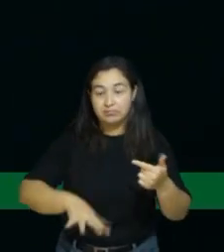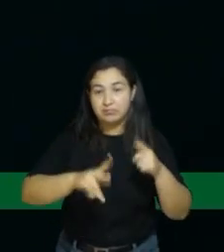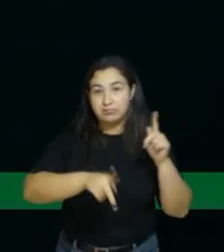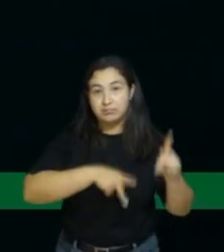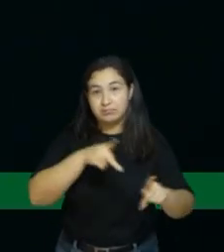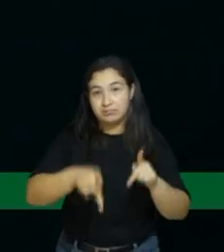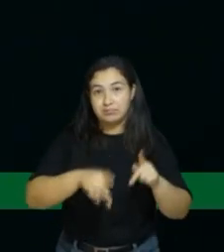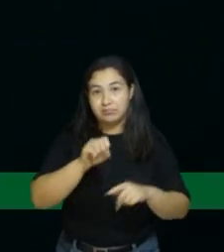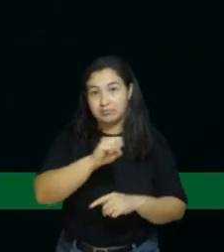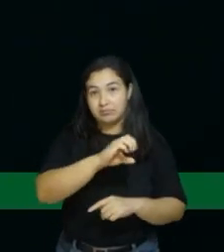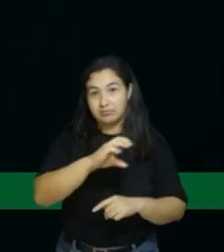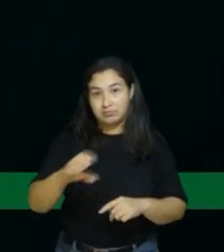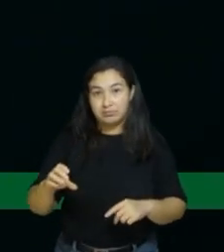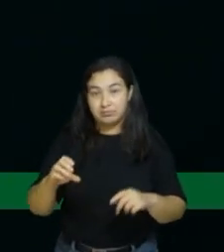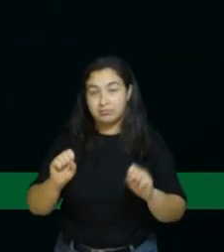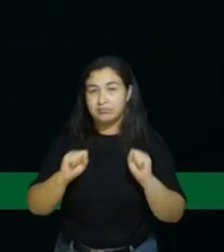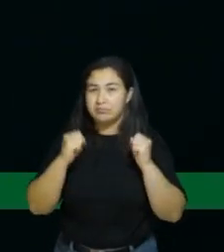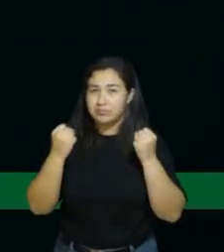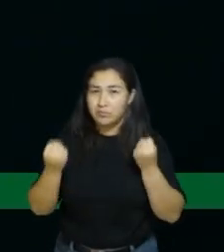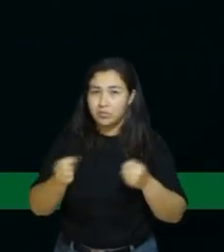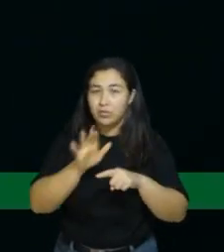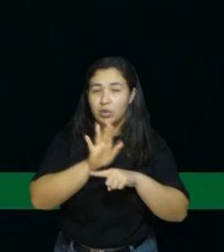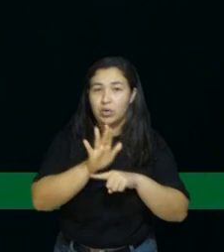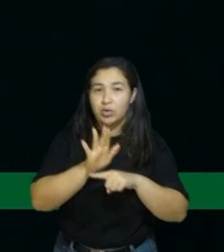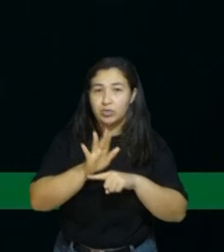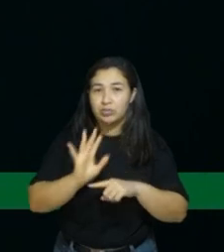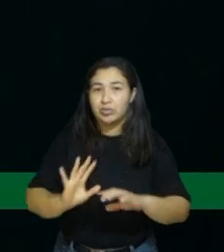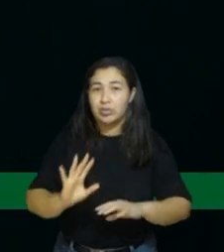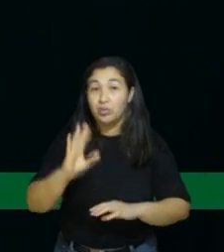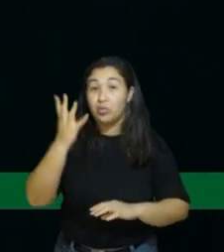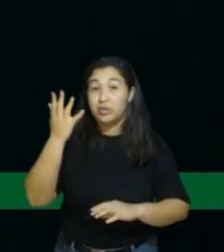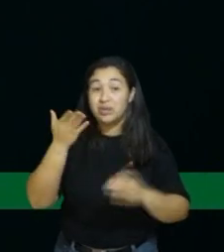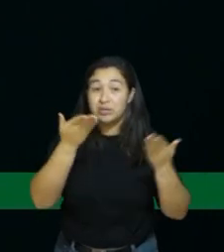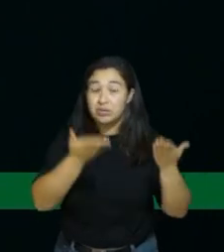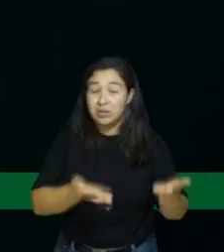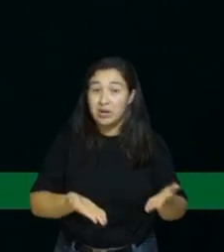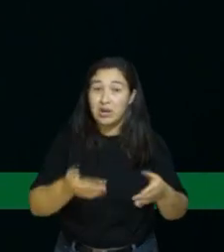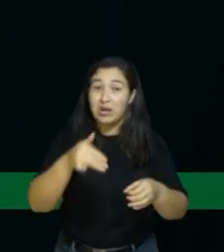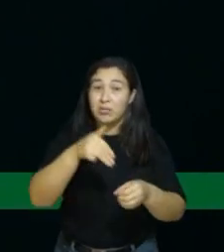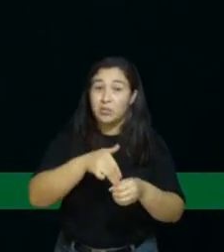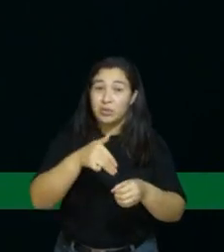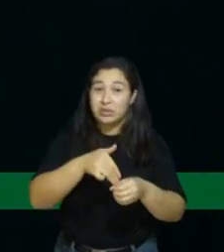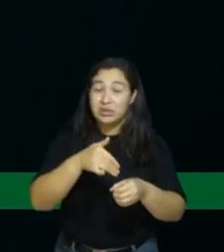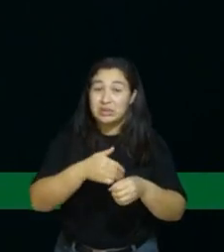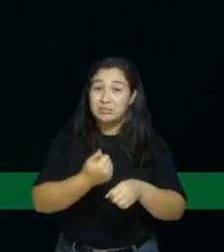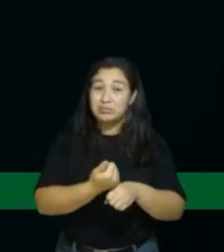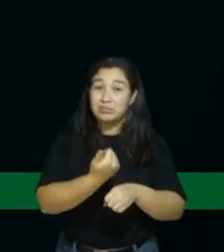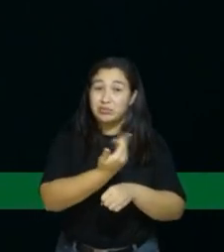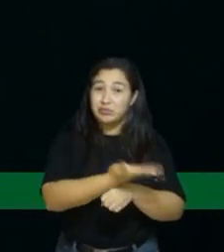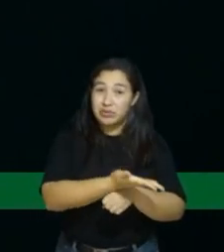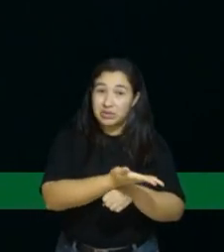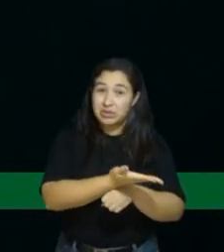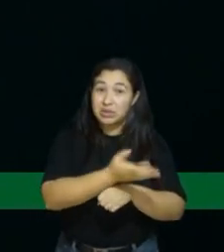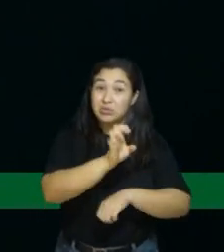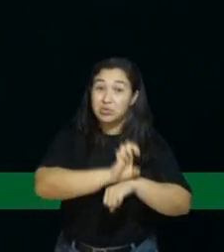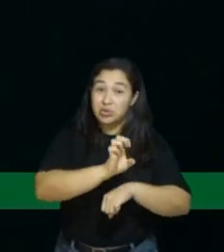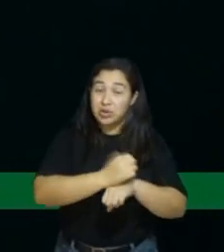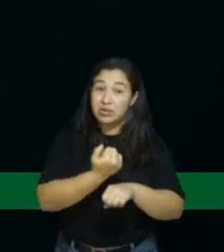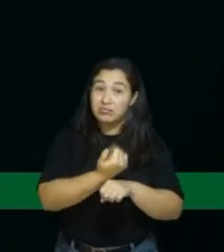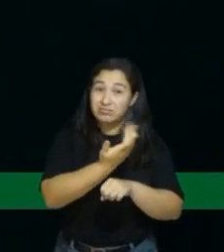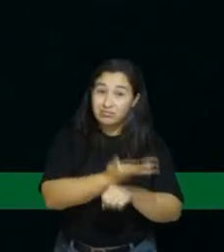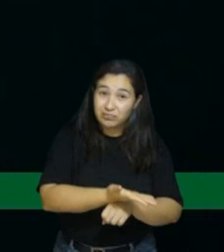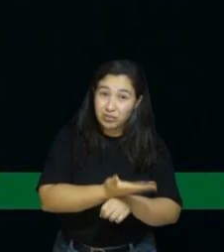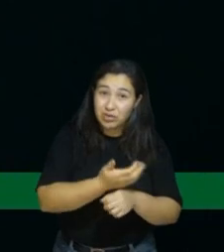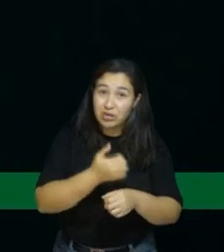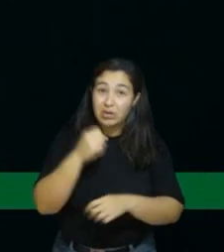se empenhado em relação à tragédia ocorrida em nosso estado vizinho e amigo que é o estado do Rio Grande do Sul E